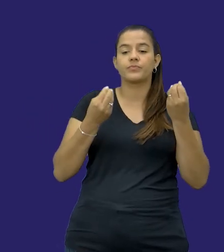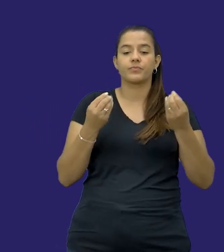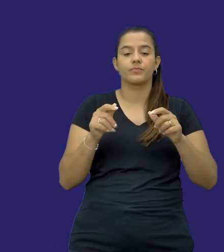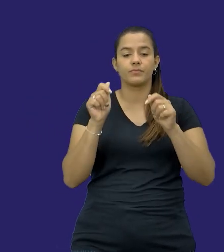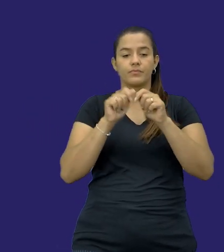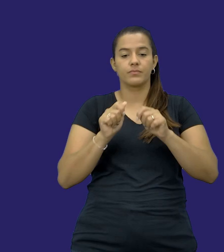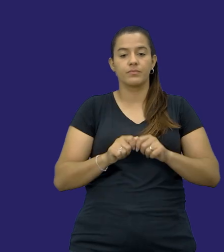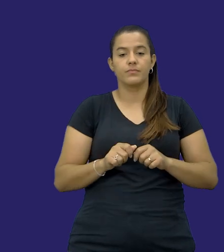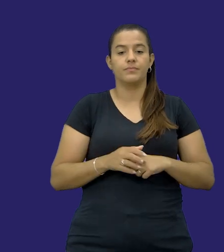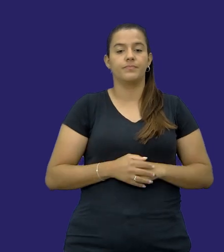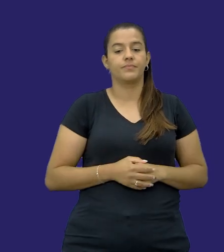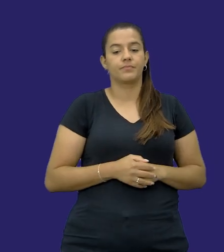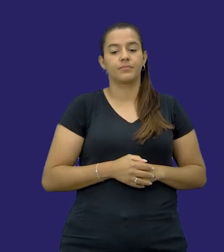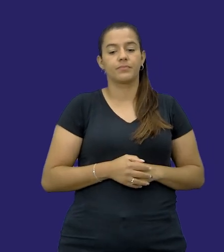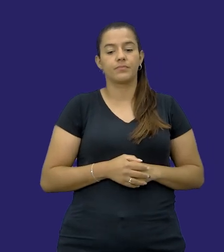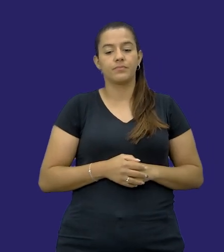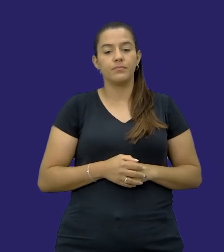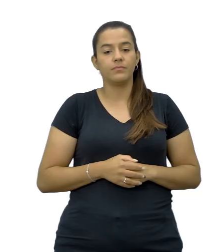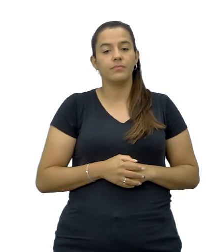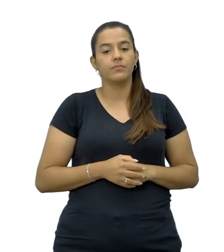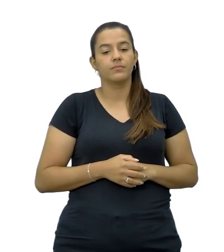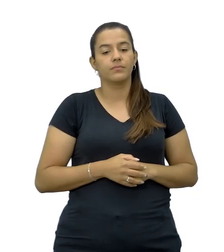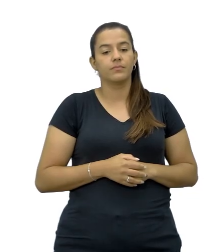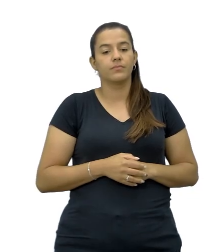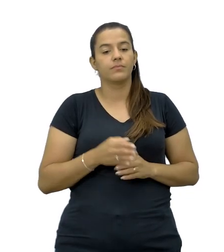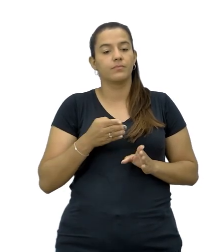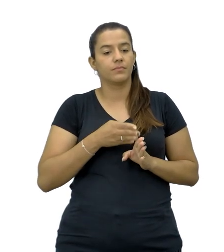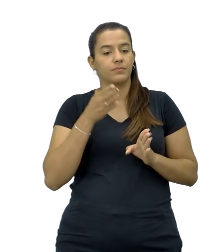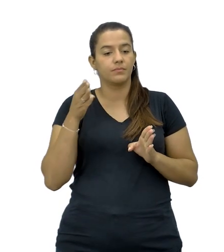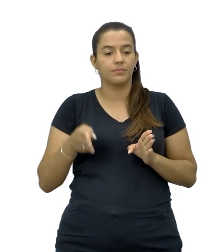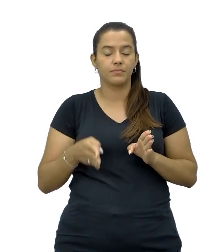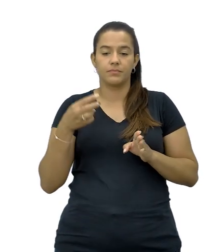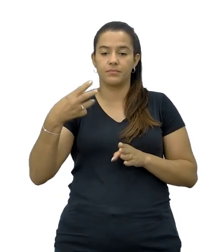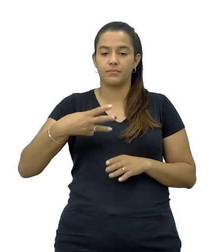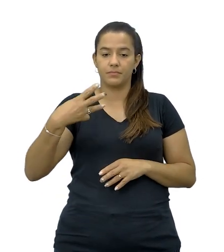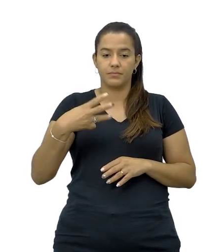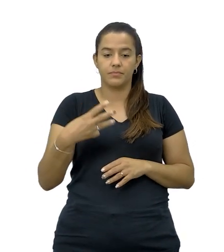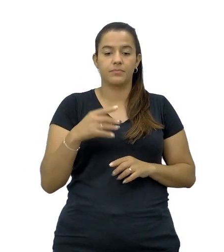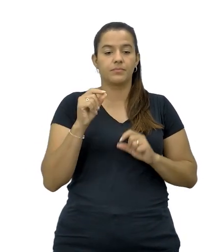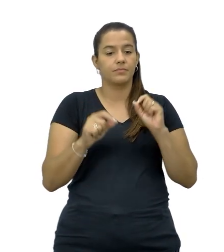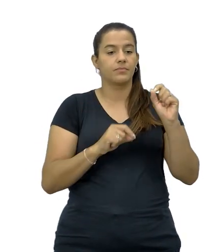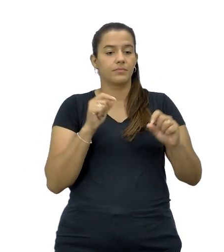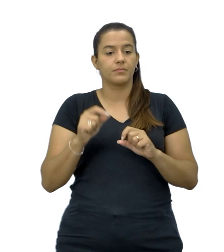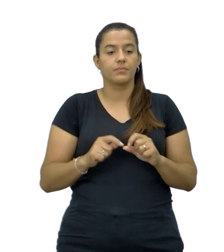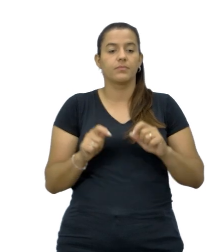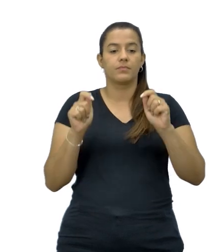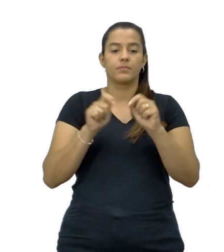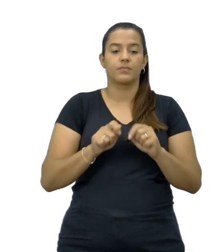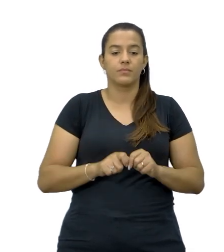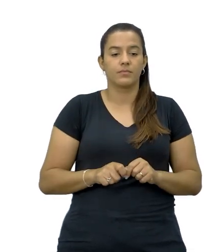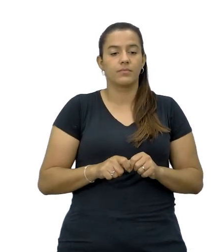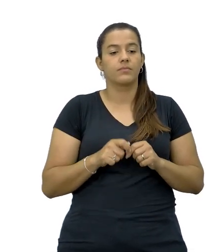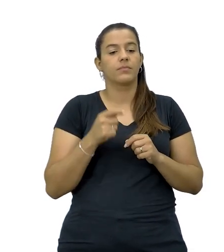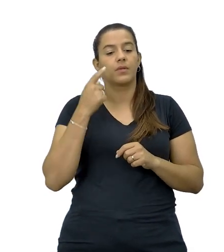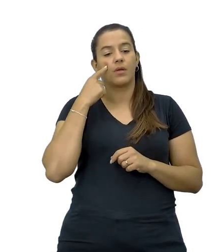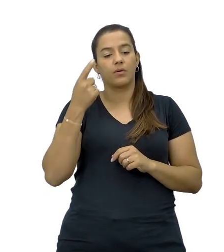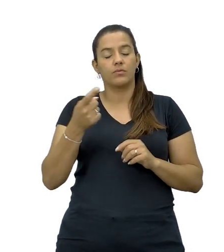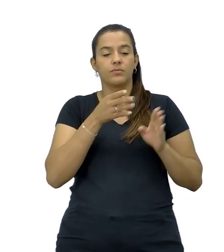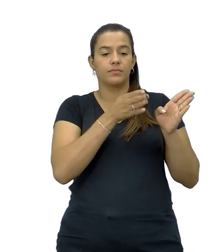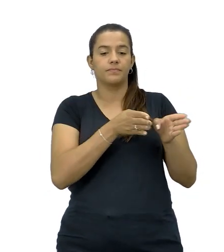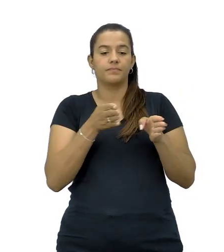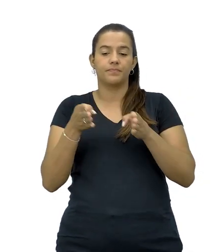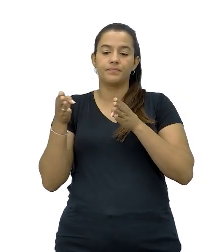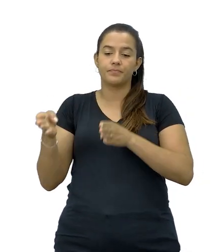Estamos entrando, então, no nosso terceiro momento. Esse terceiro momento, nós fizemos aqui uma trilha, onde